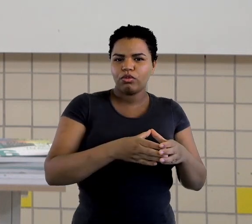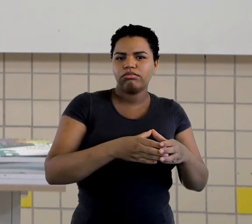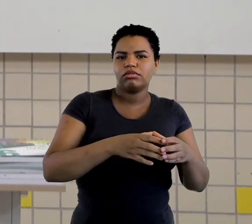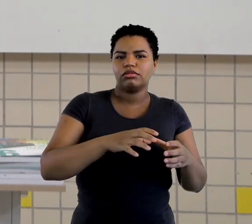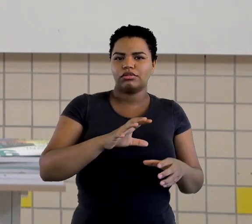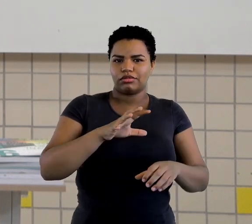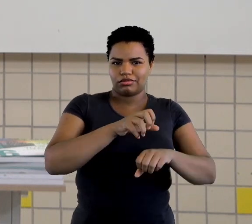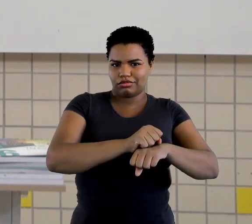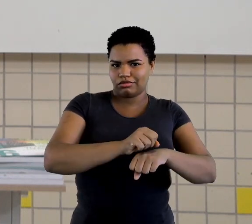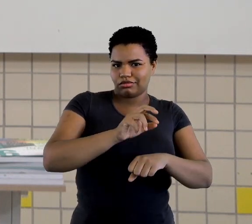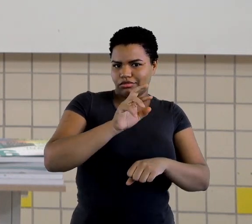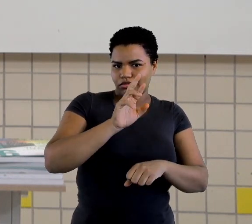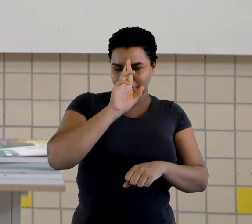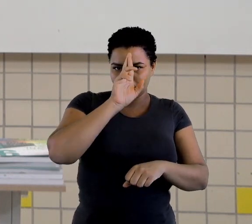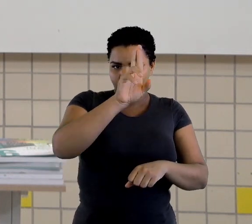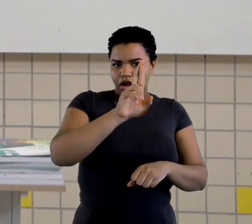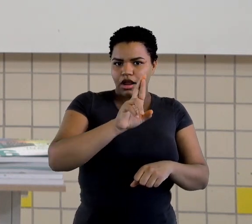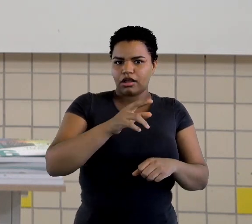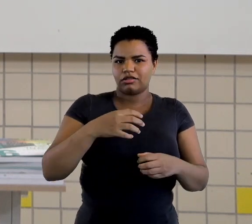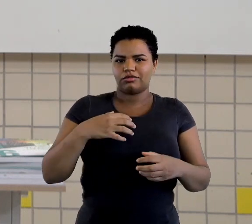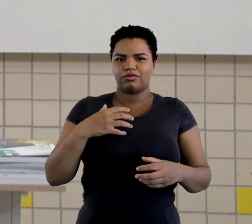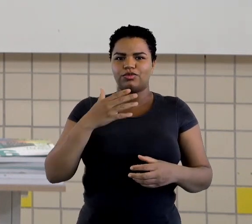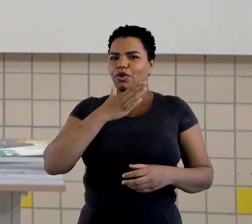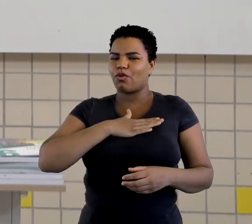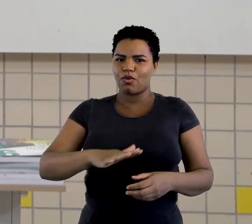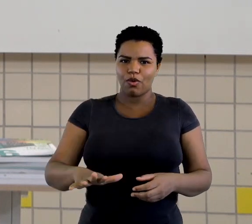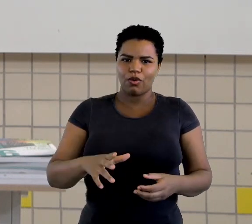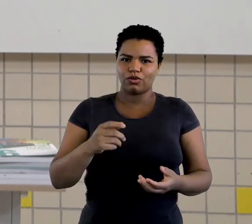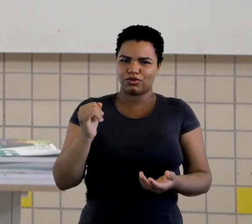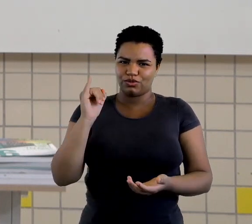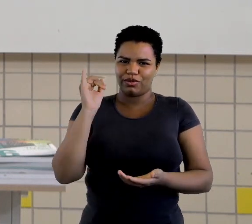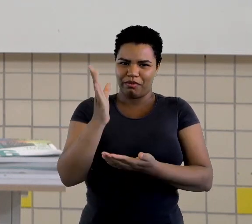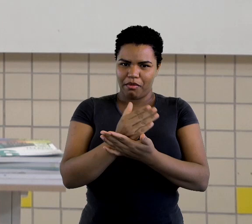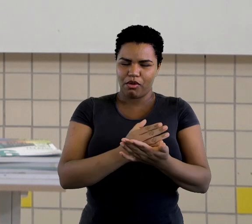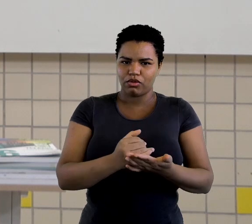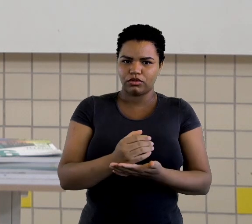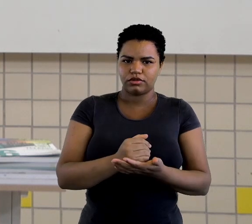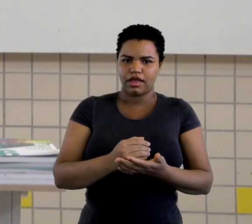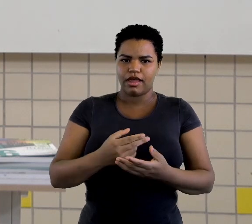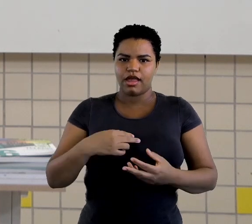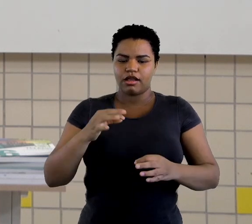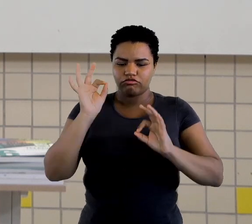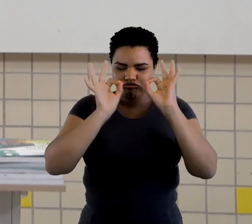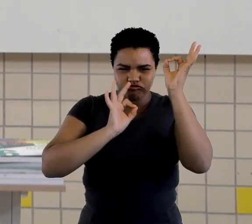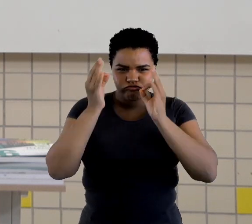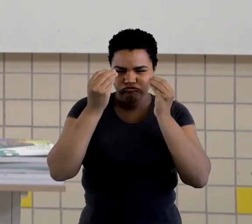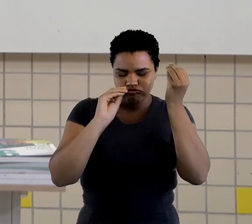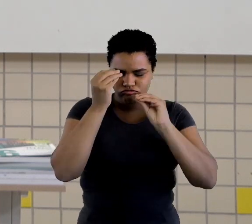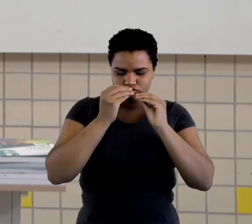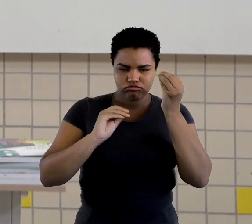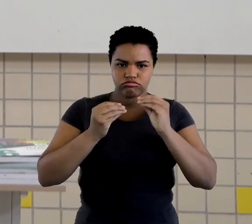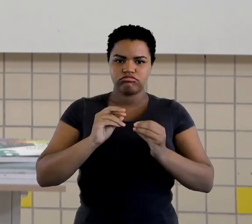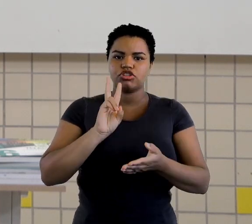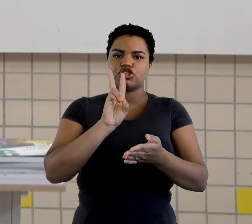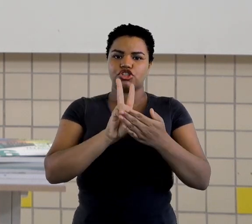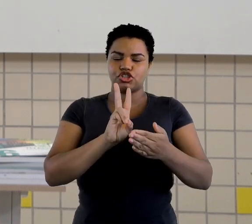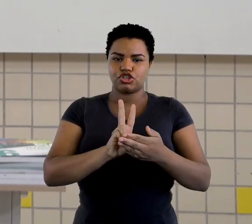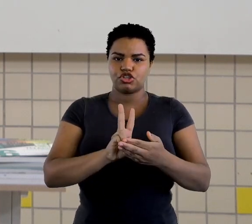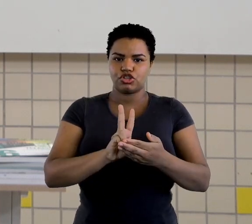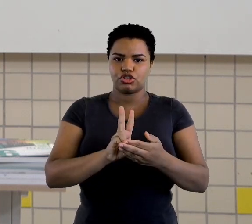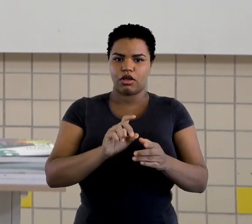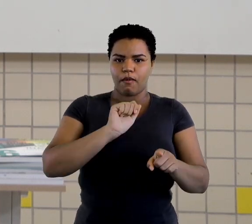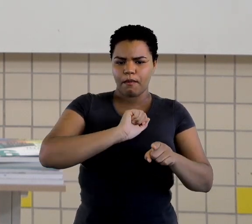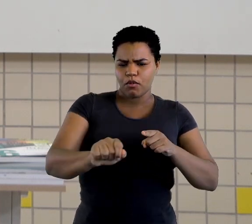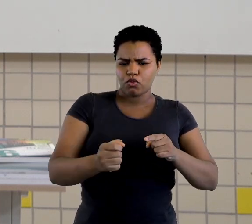de impostos realizadas pela coroa britânica, se fantasiaram de nativos, de indígenas, queimaram